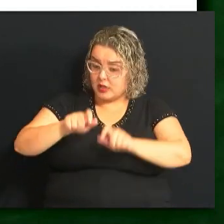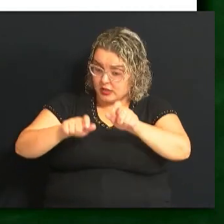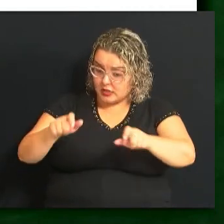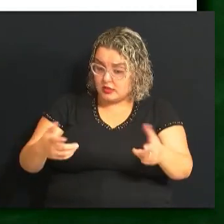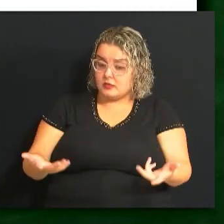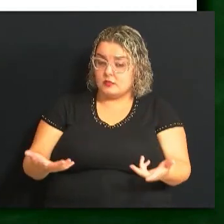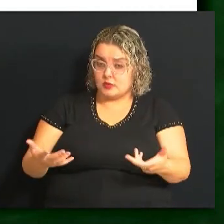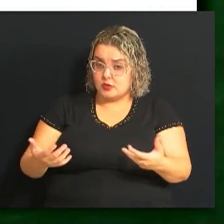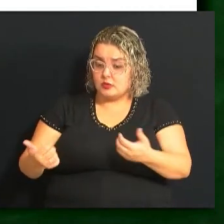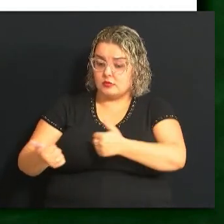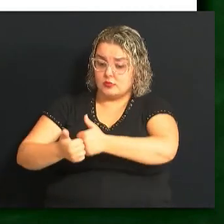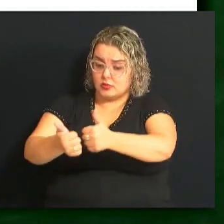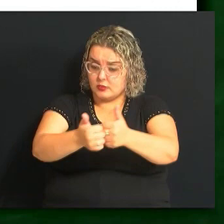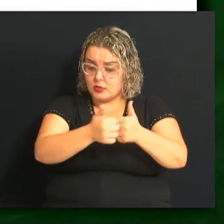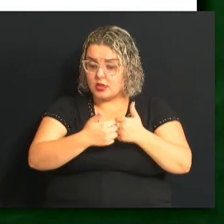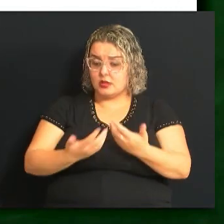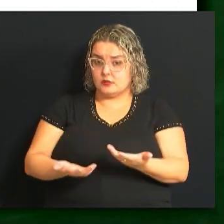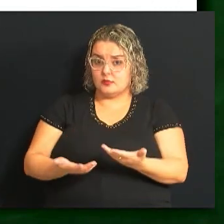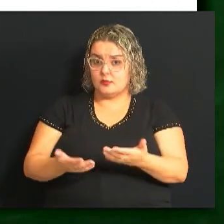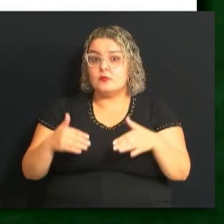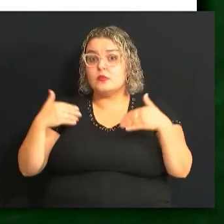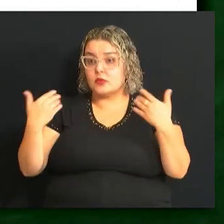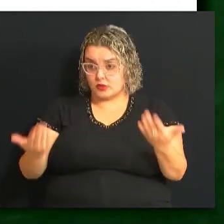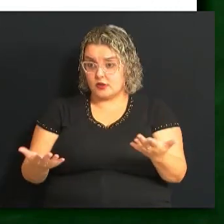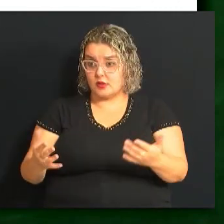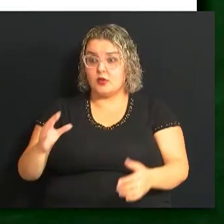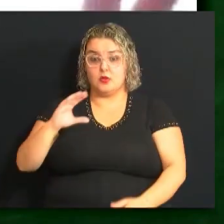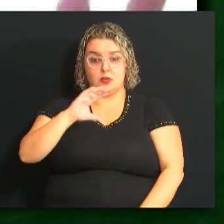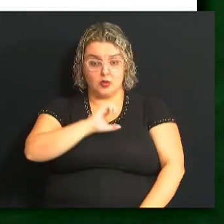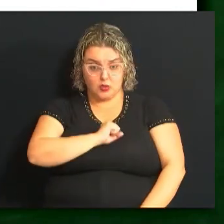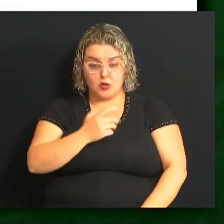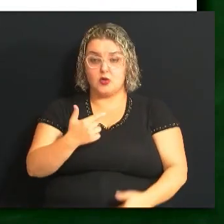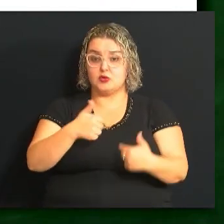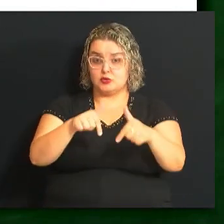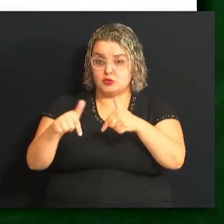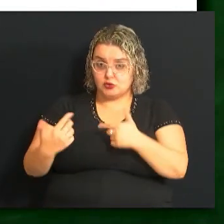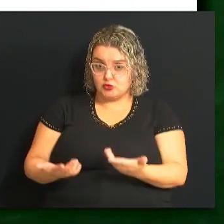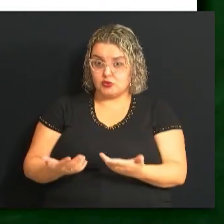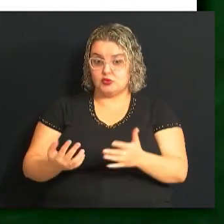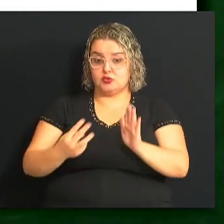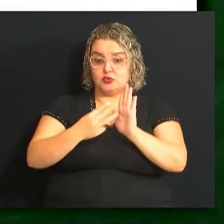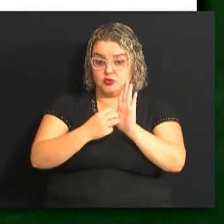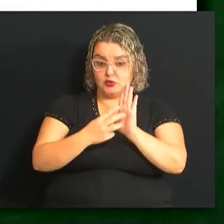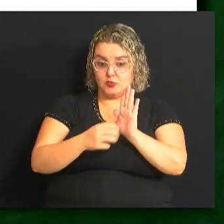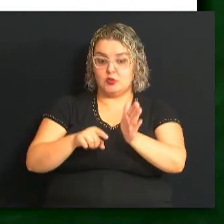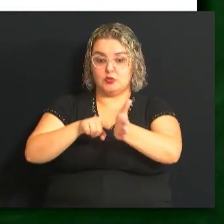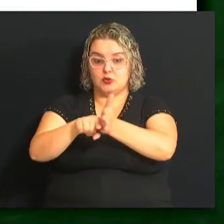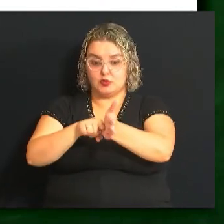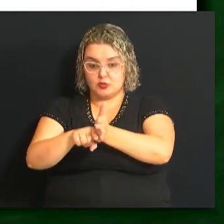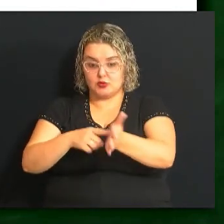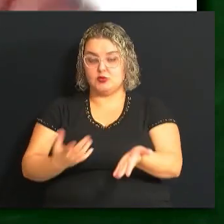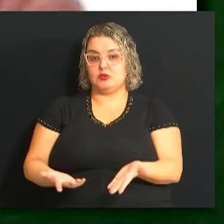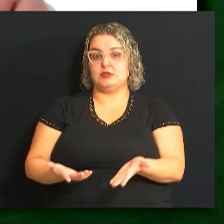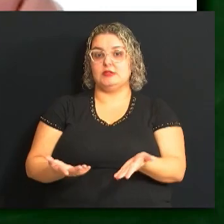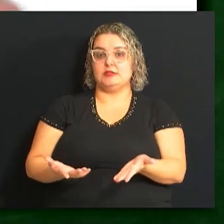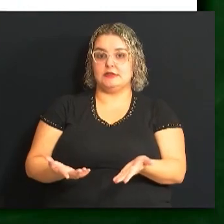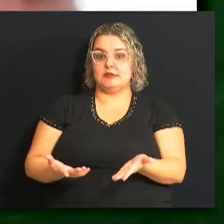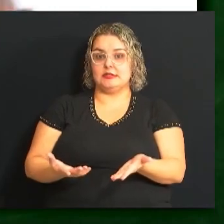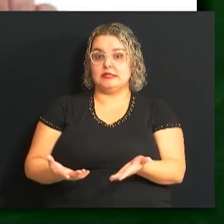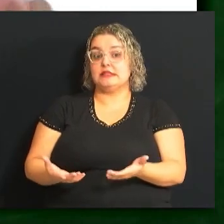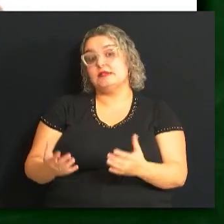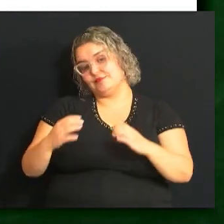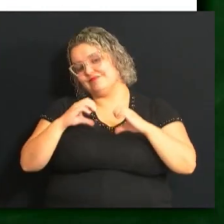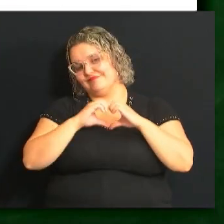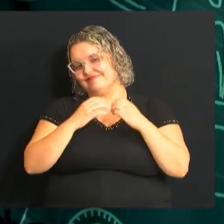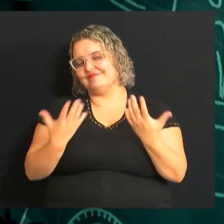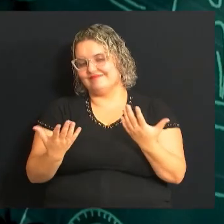seu entorno. Então, eu gosto muito de trabalhar na parte da metodologia da pesquisa, eu gosto muito de trabalhar logo